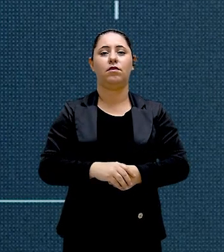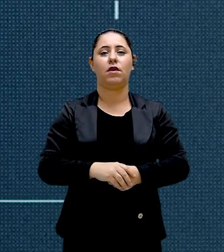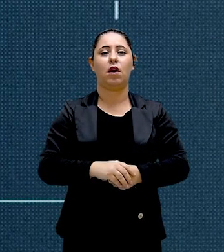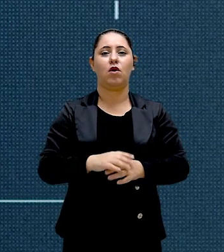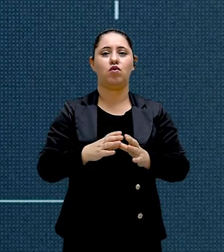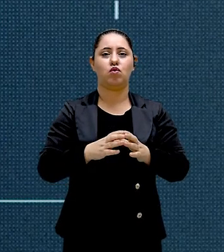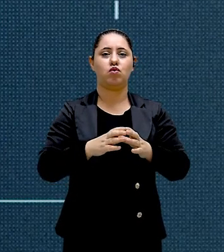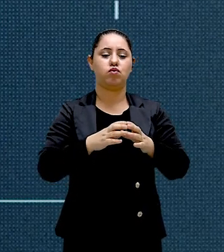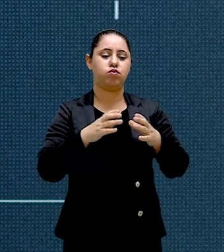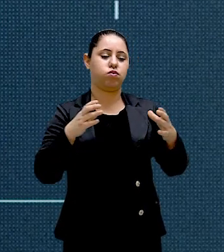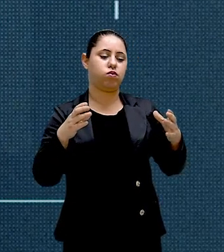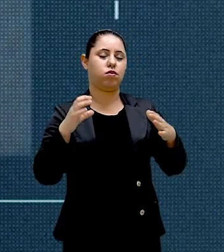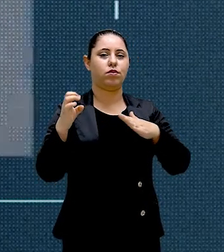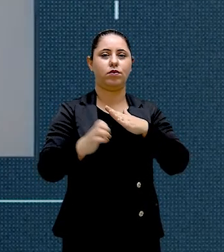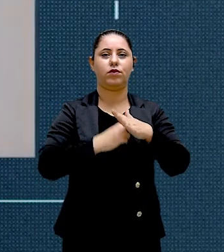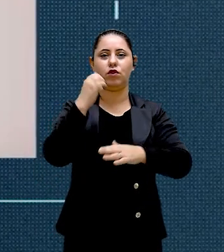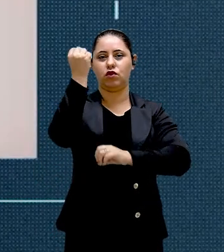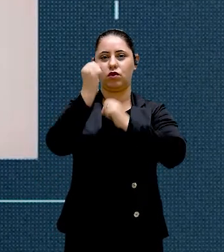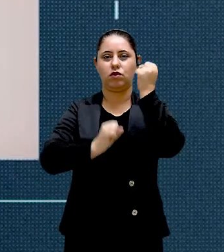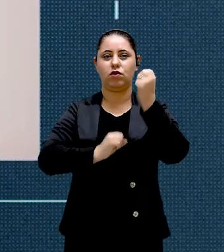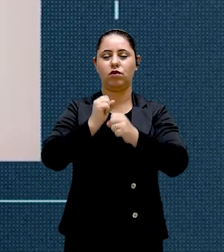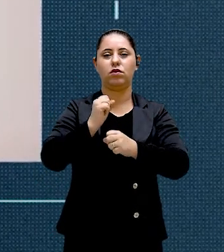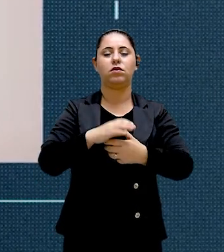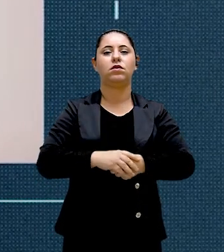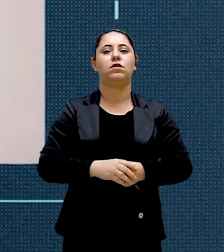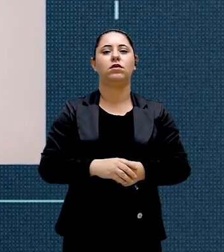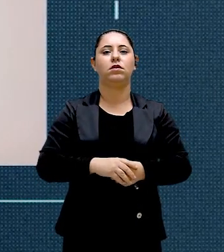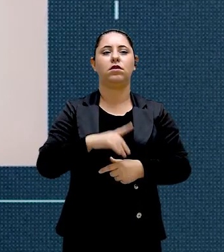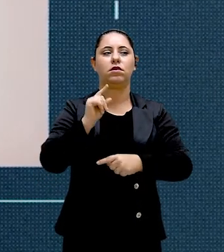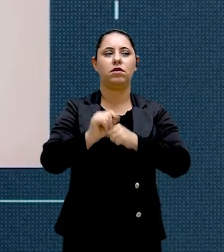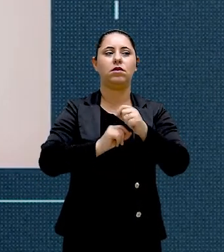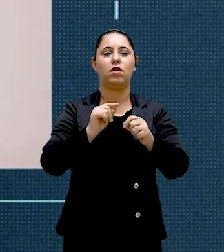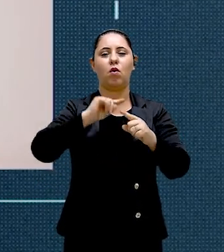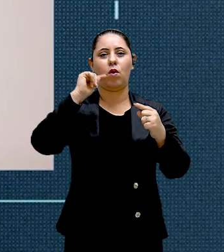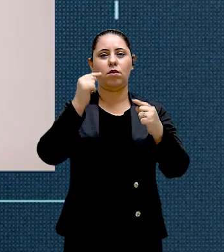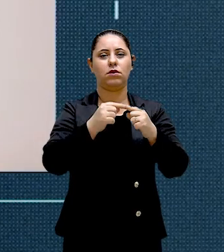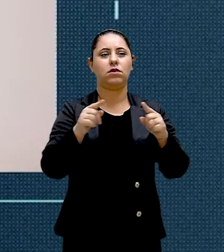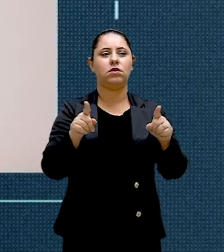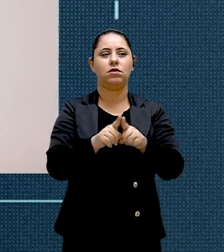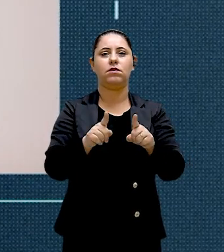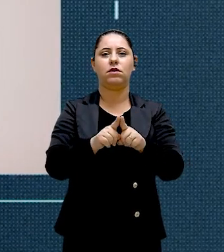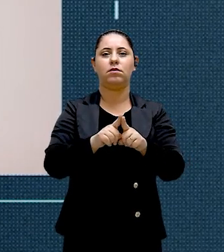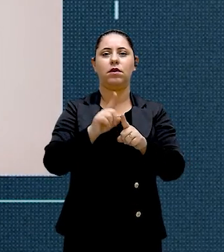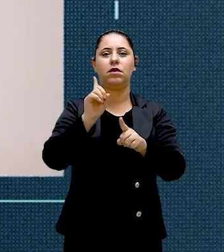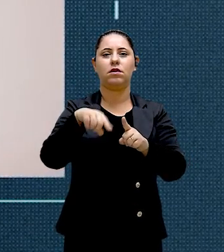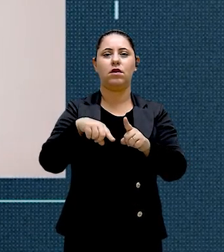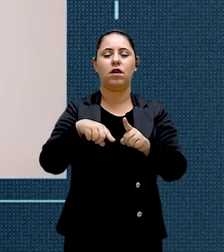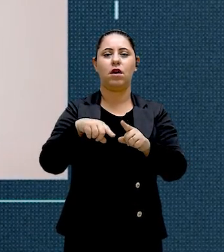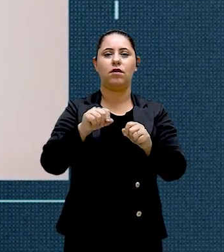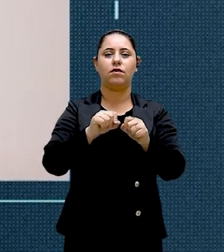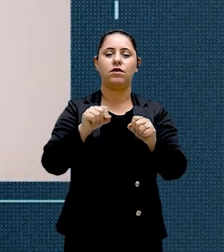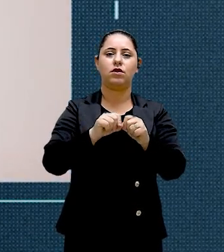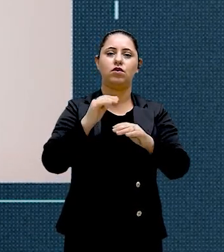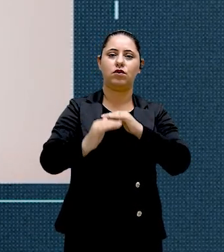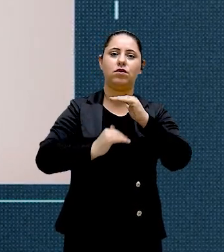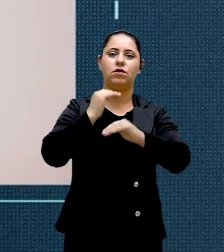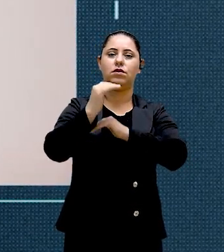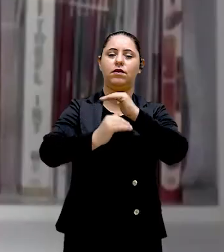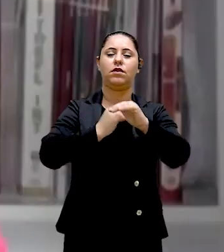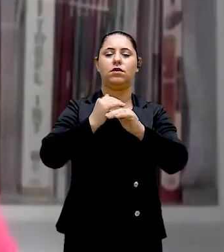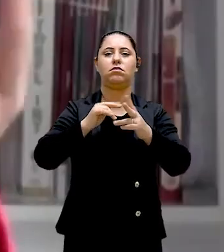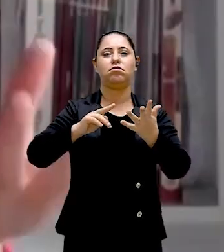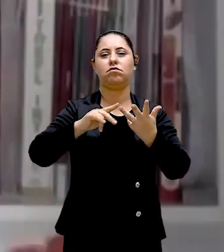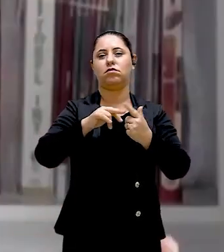né, indústria cosmética britânica, e eles têm justamente por objetivo promover o desenvolvimento de métodos alternativos. Então,